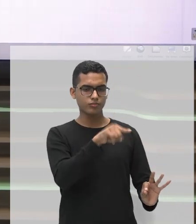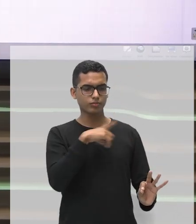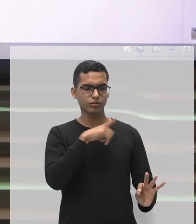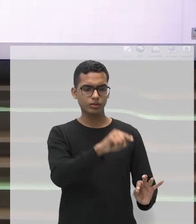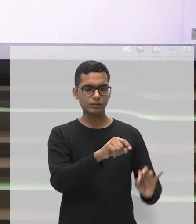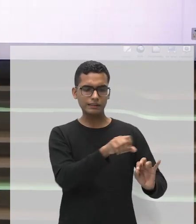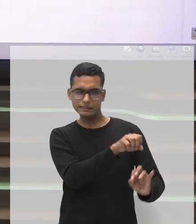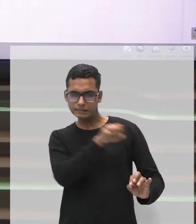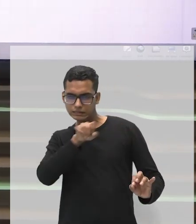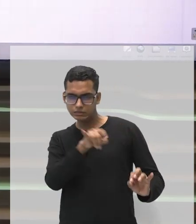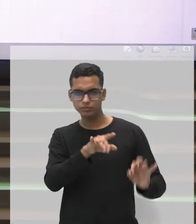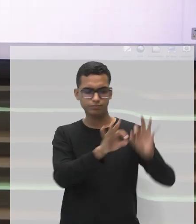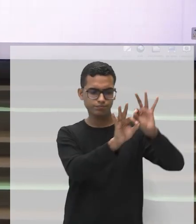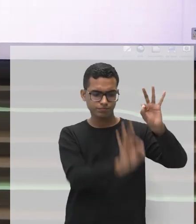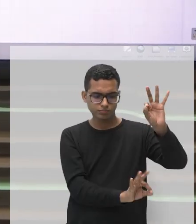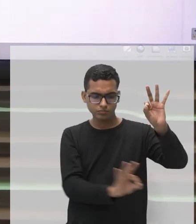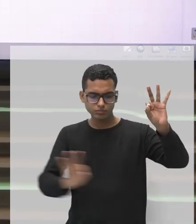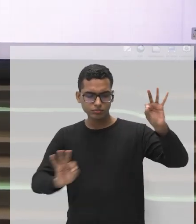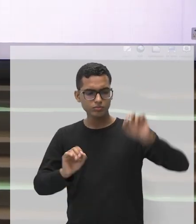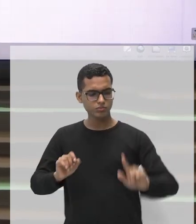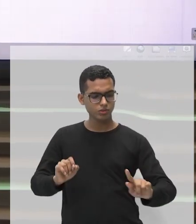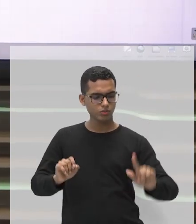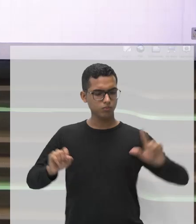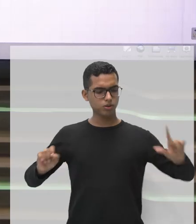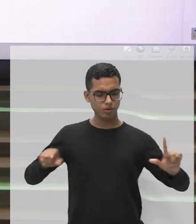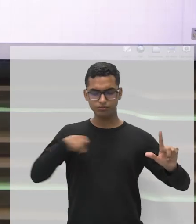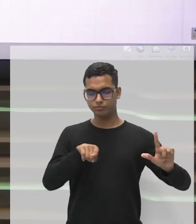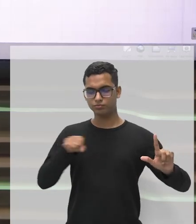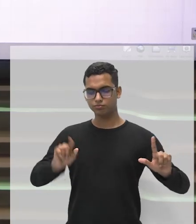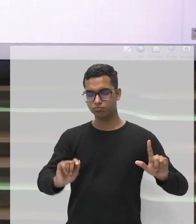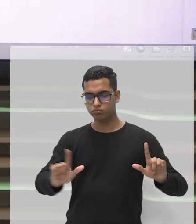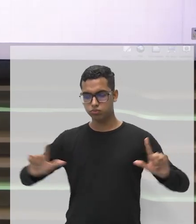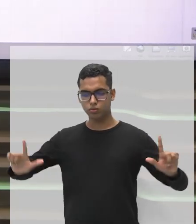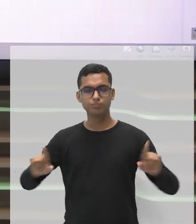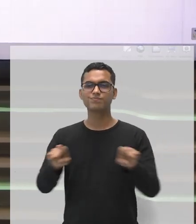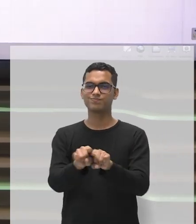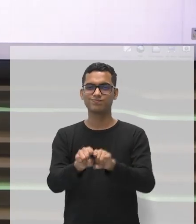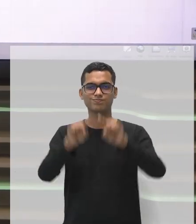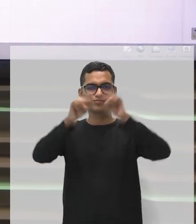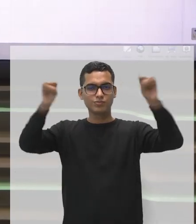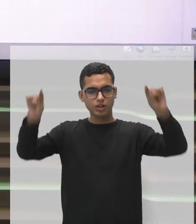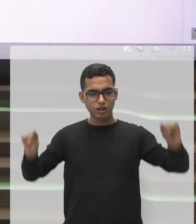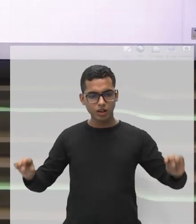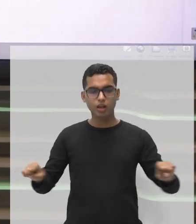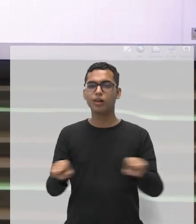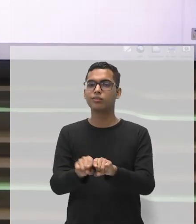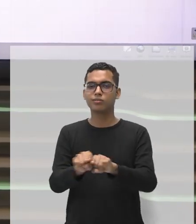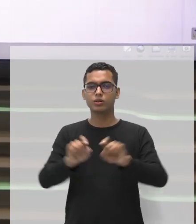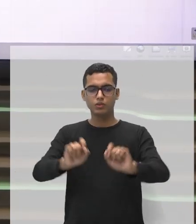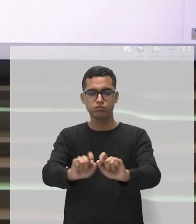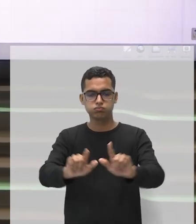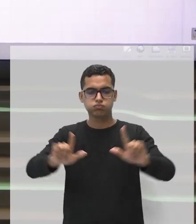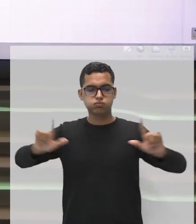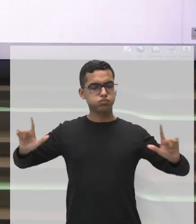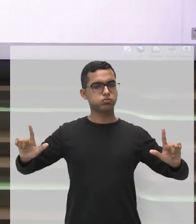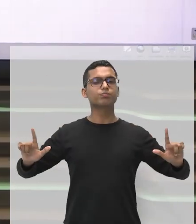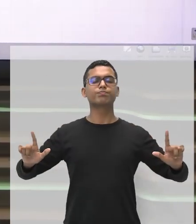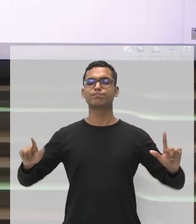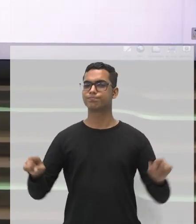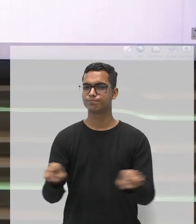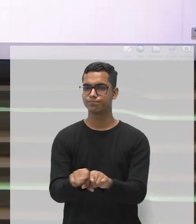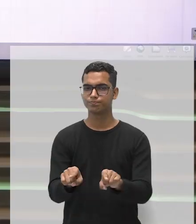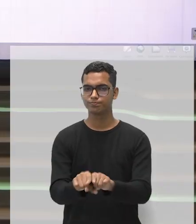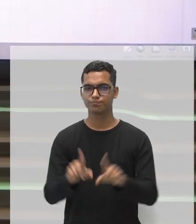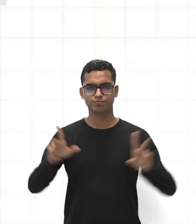aumentar, consequentemente, o perímetro também vai aumentar. E vai aumentar na mesma proporção. Tá